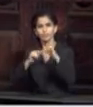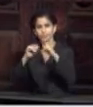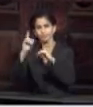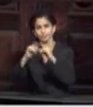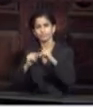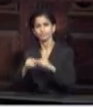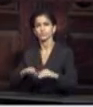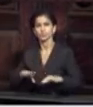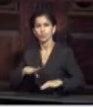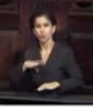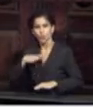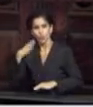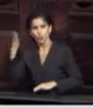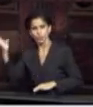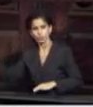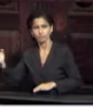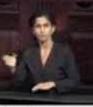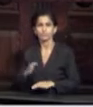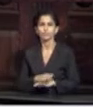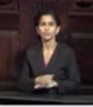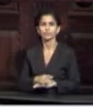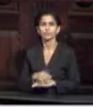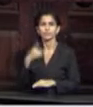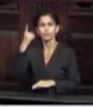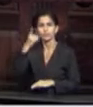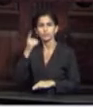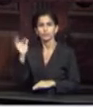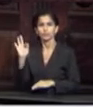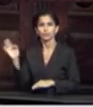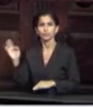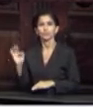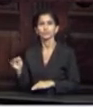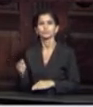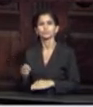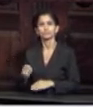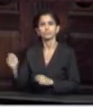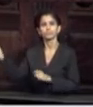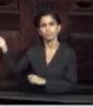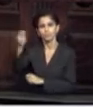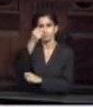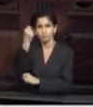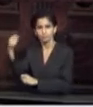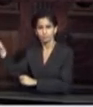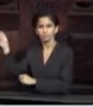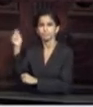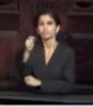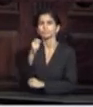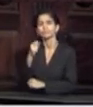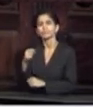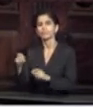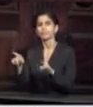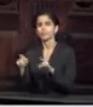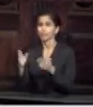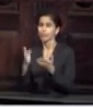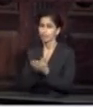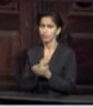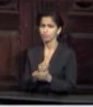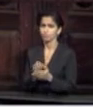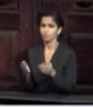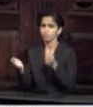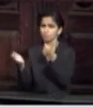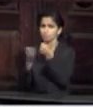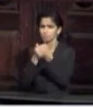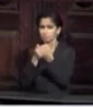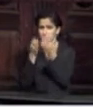um corajoso. Jean Willis tem a coragem de defender bandeiras que muitos se escondem para não